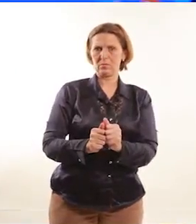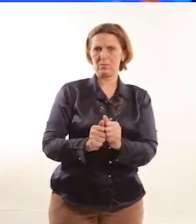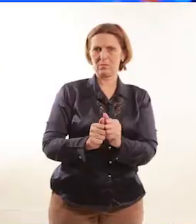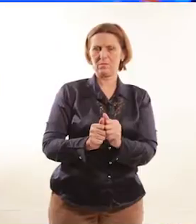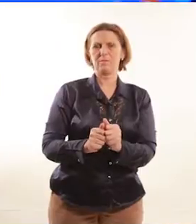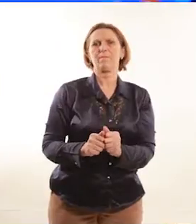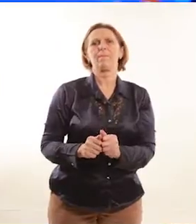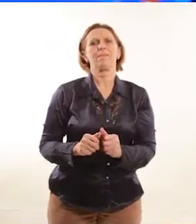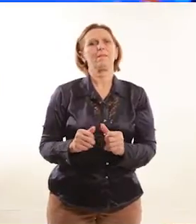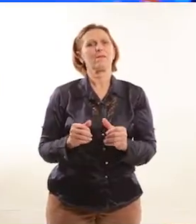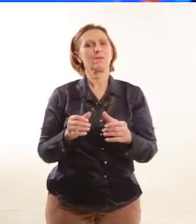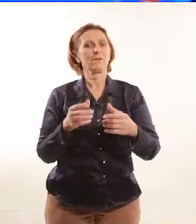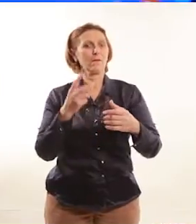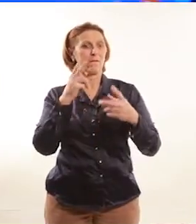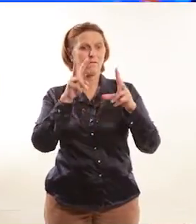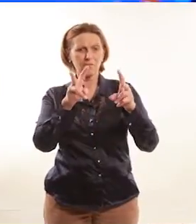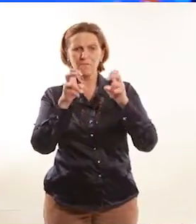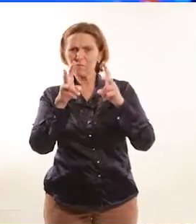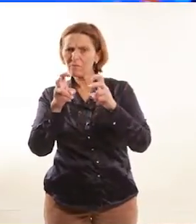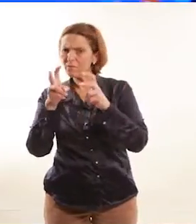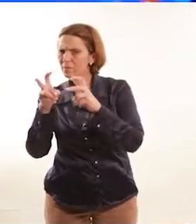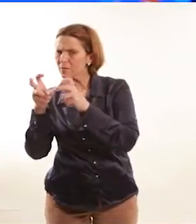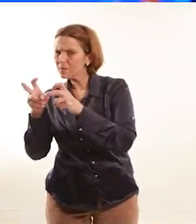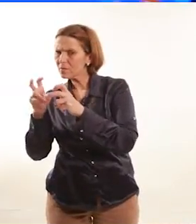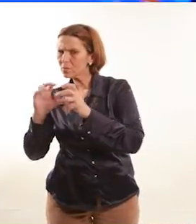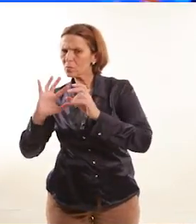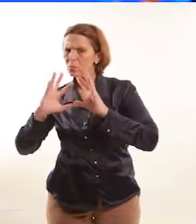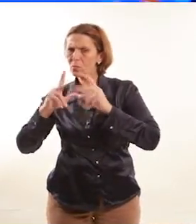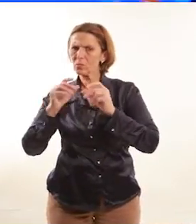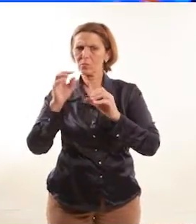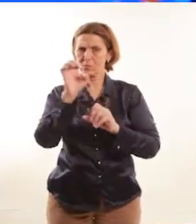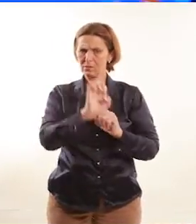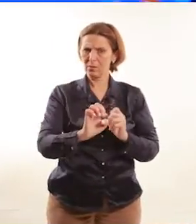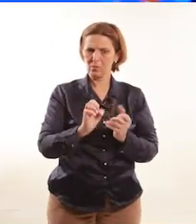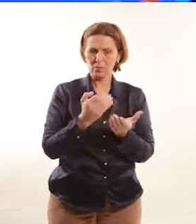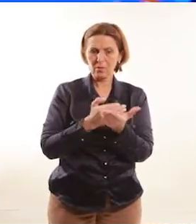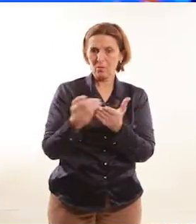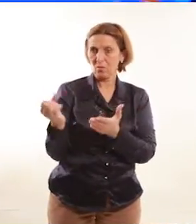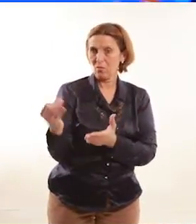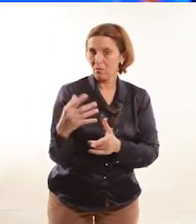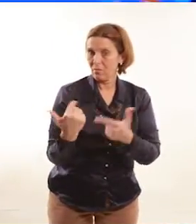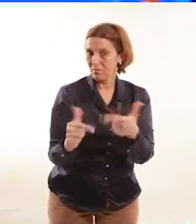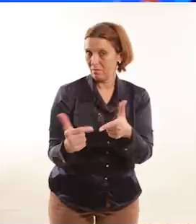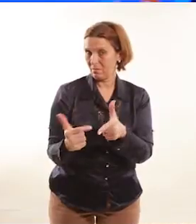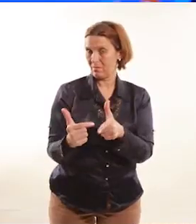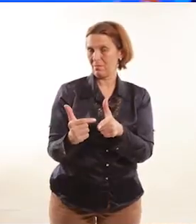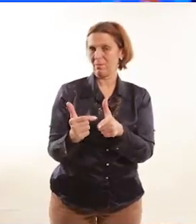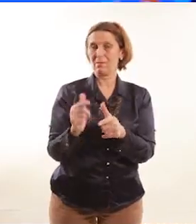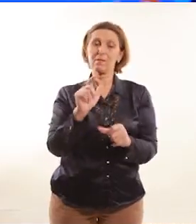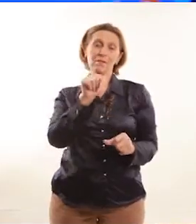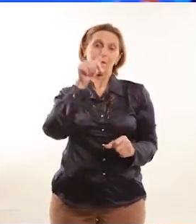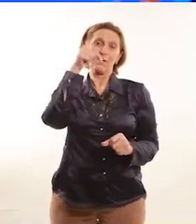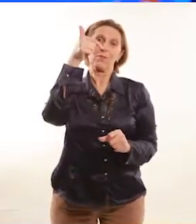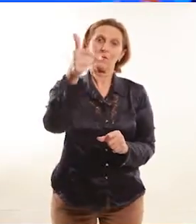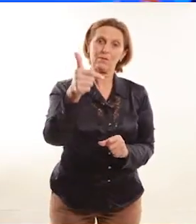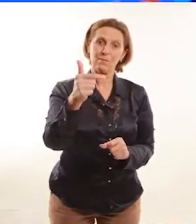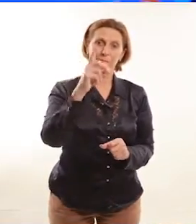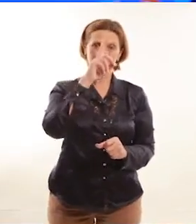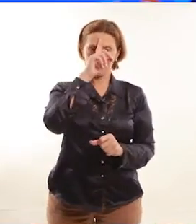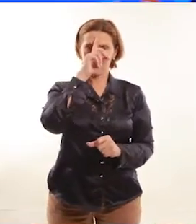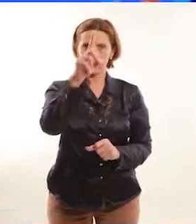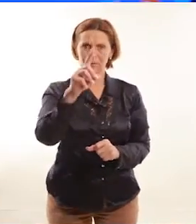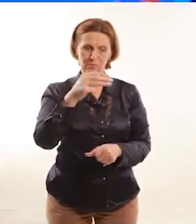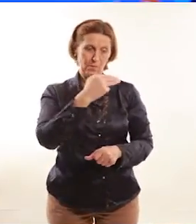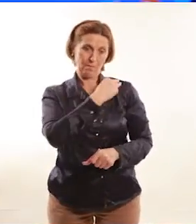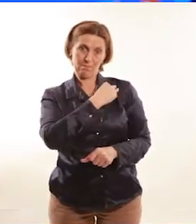Intergestores Bipartite, onde é pactuado no Estado a implantação do novo serviço. Então, após isso, é encaminhado